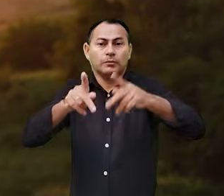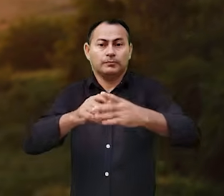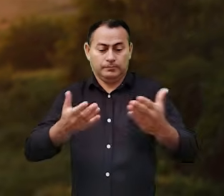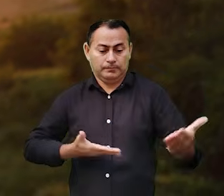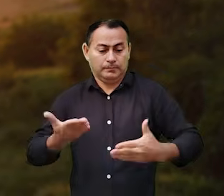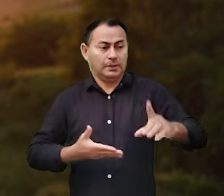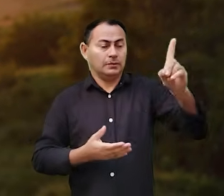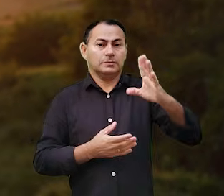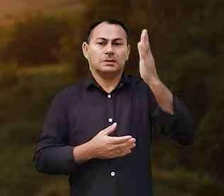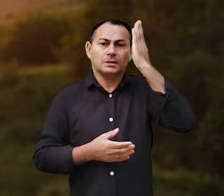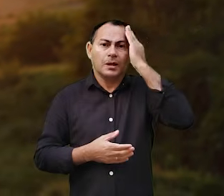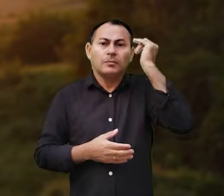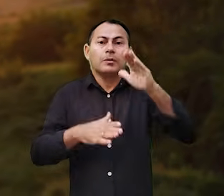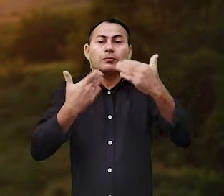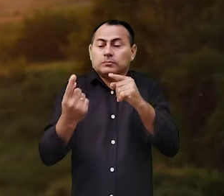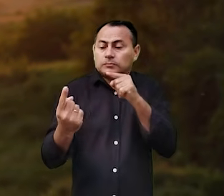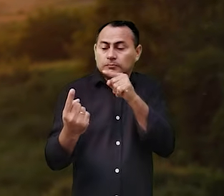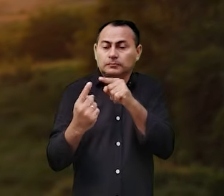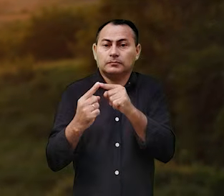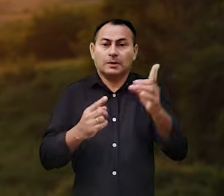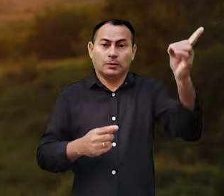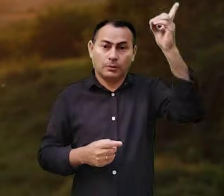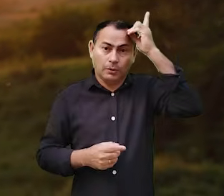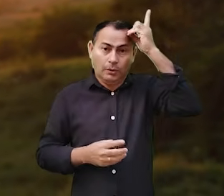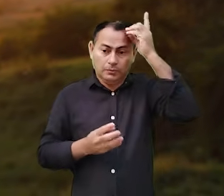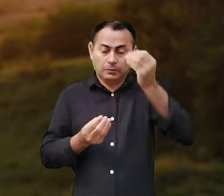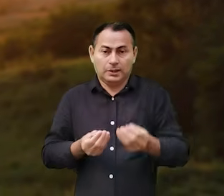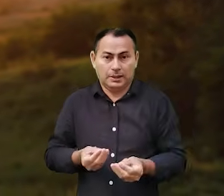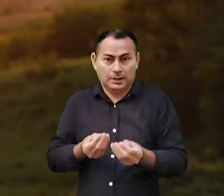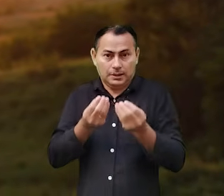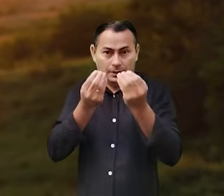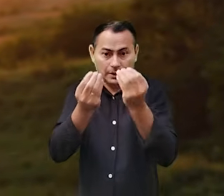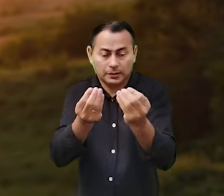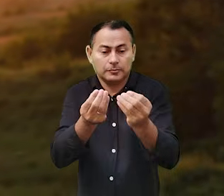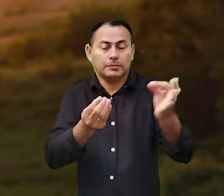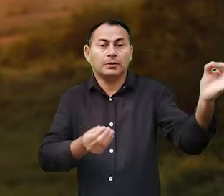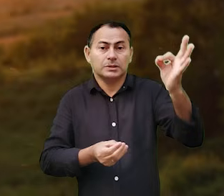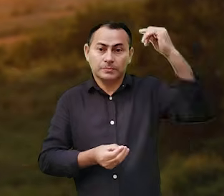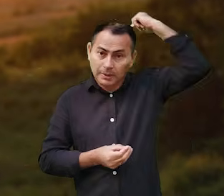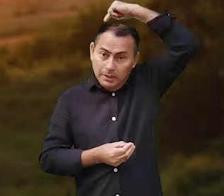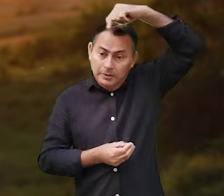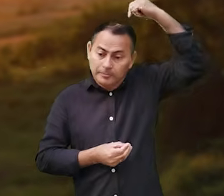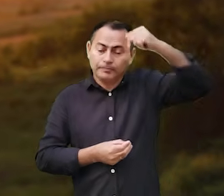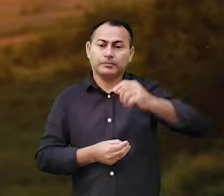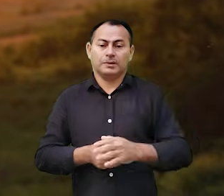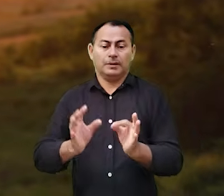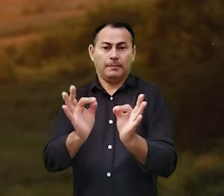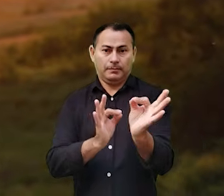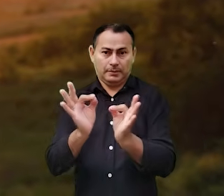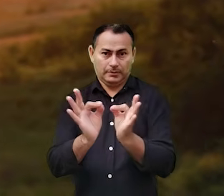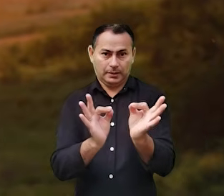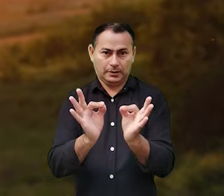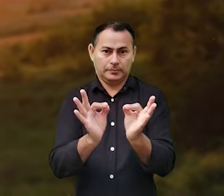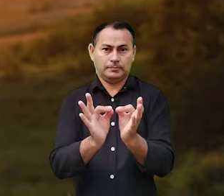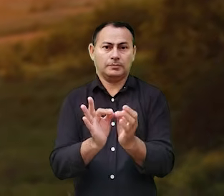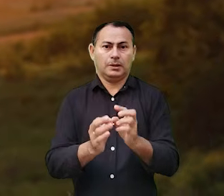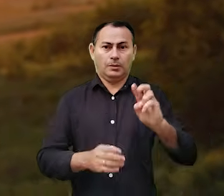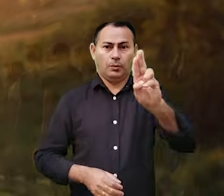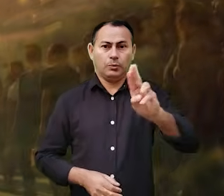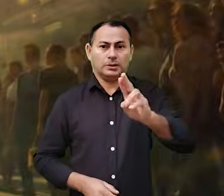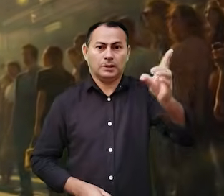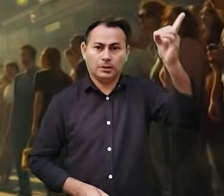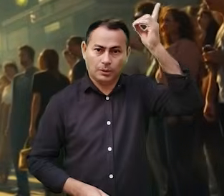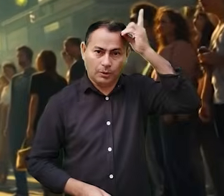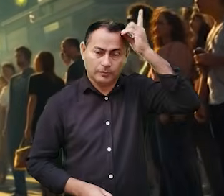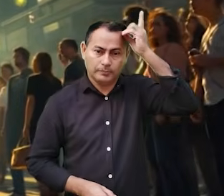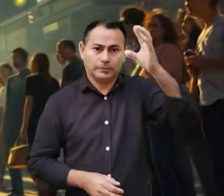Quando o servo de Deus descobre qual o objetivo do dom que lhe foi derramado pelo Espírito Santo e se prepara e